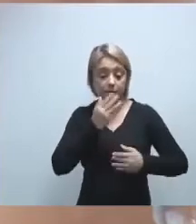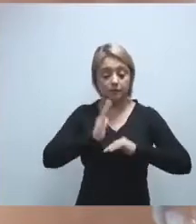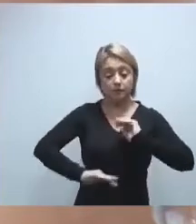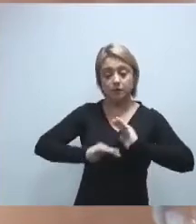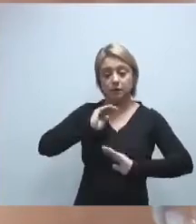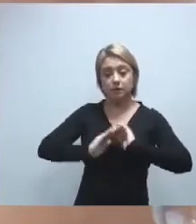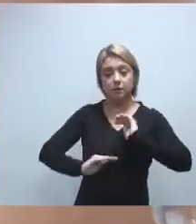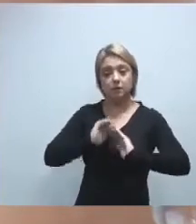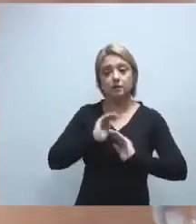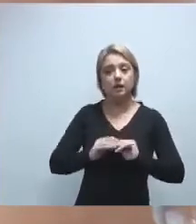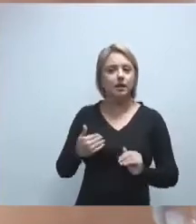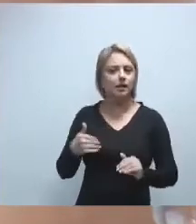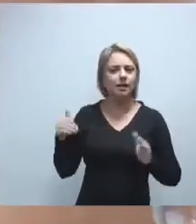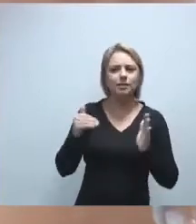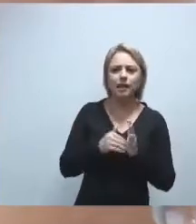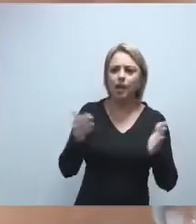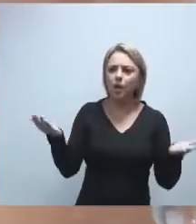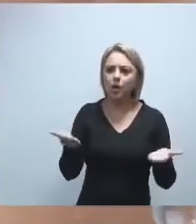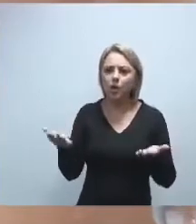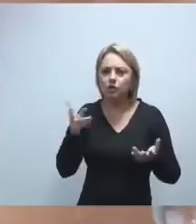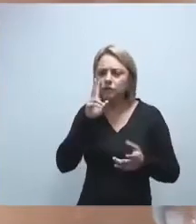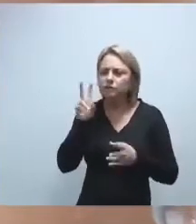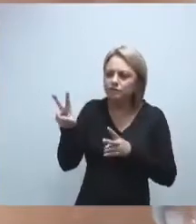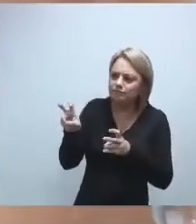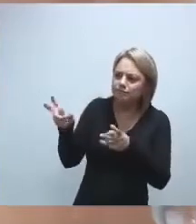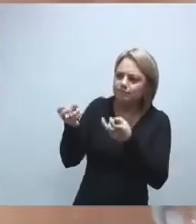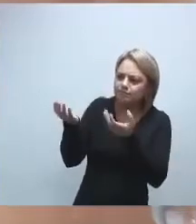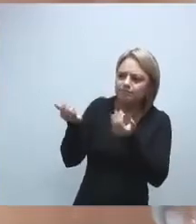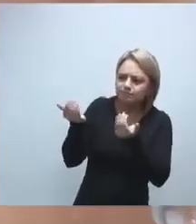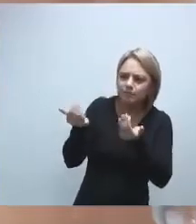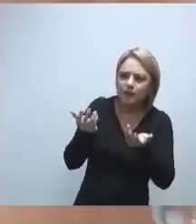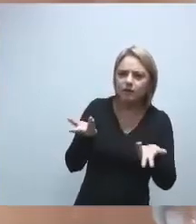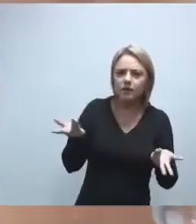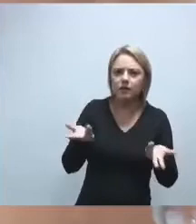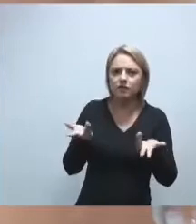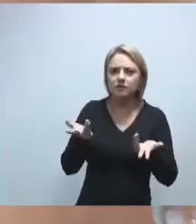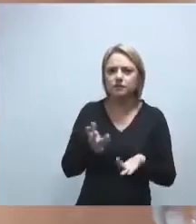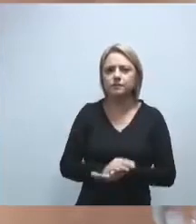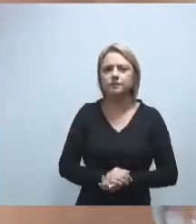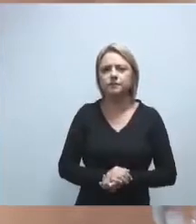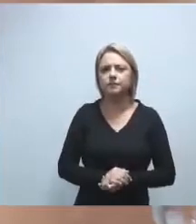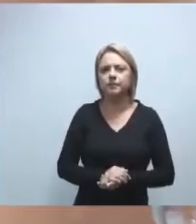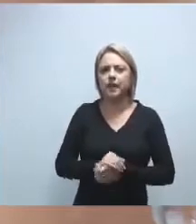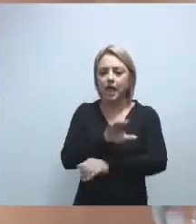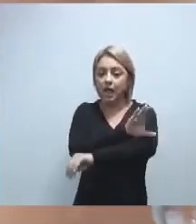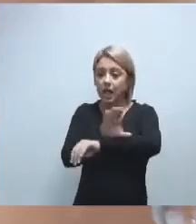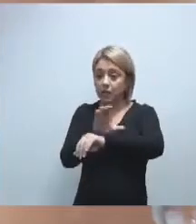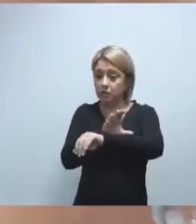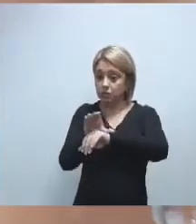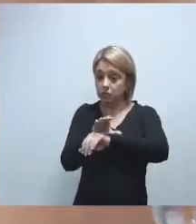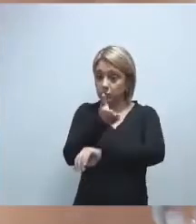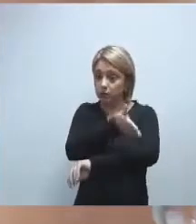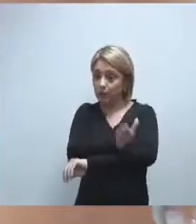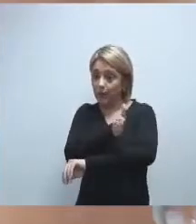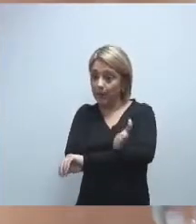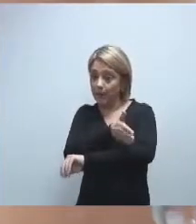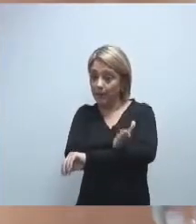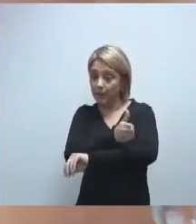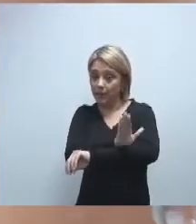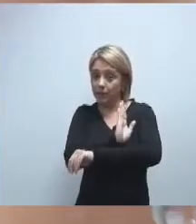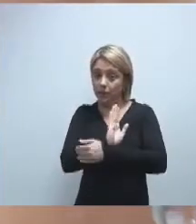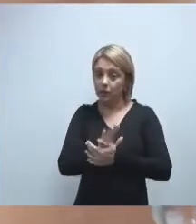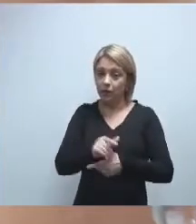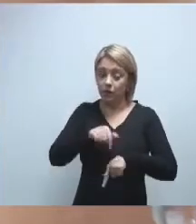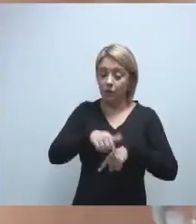e até hoje eu ainda vejo muito isso é esses cursos preparatórios que fazem